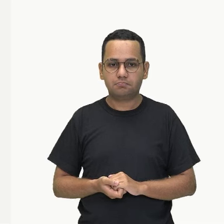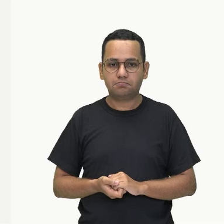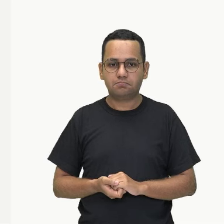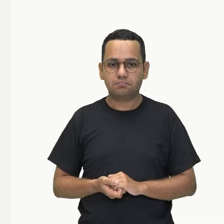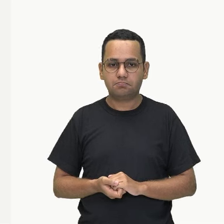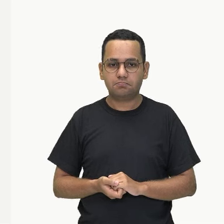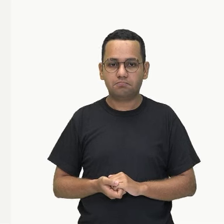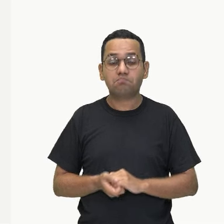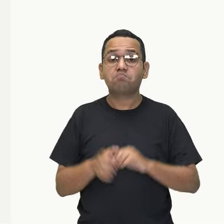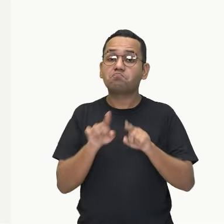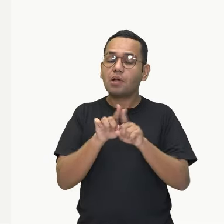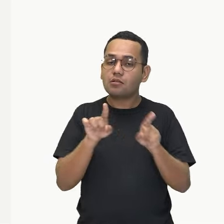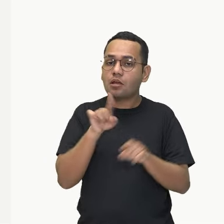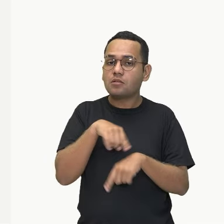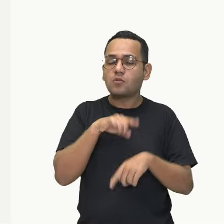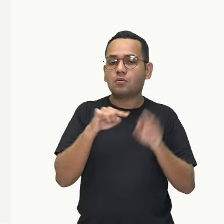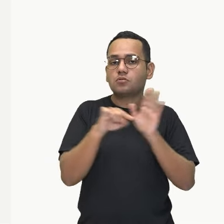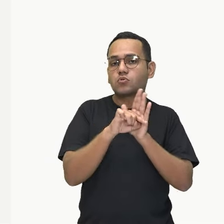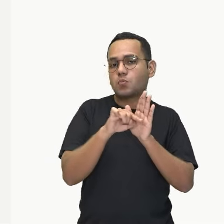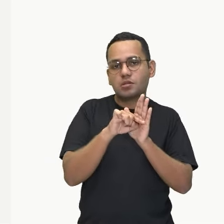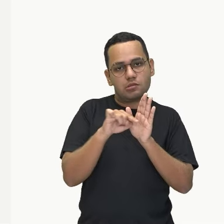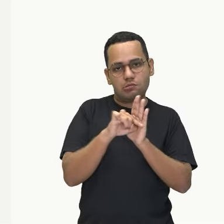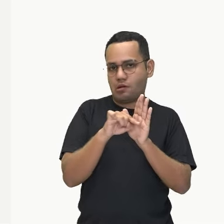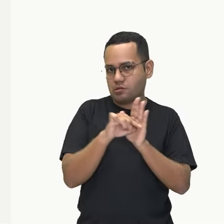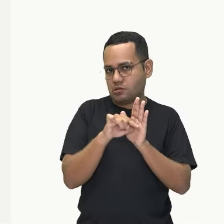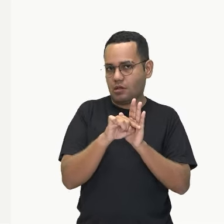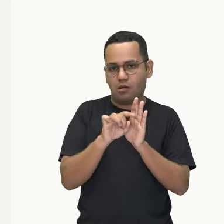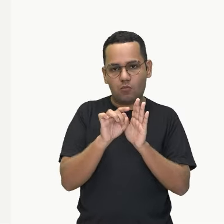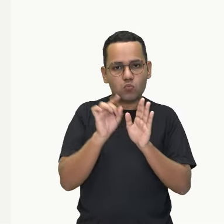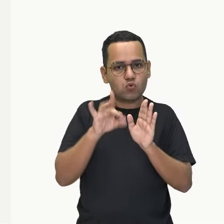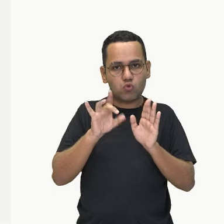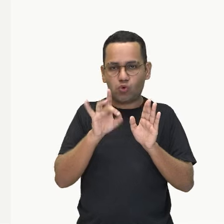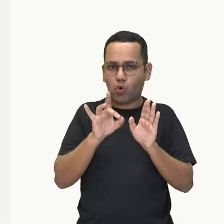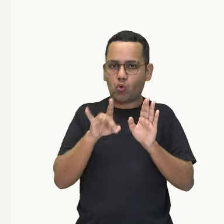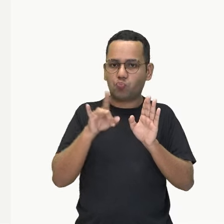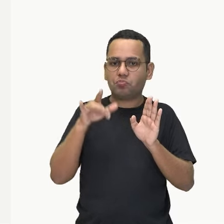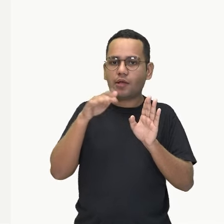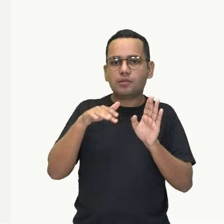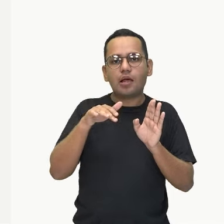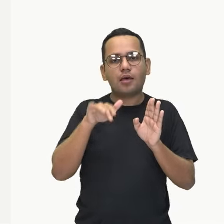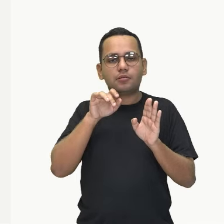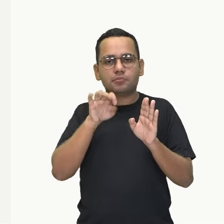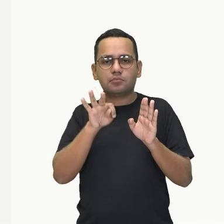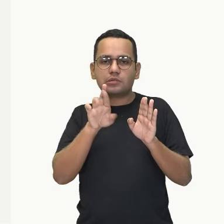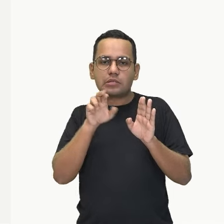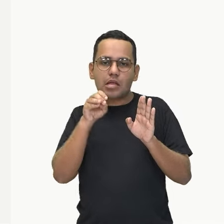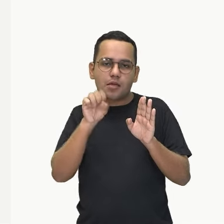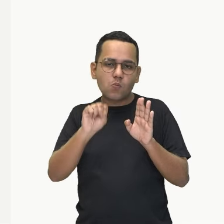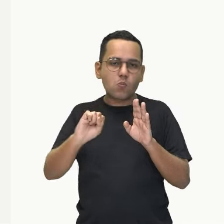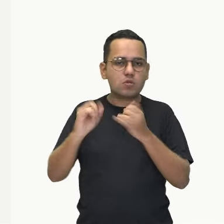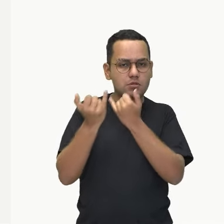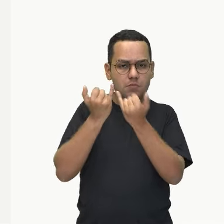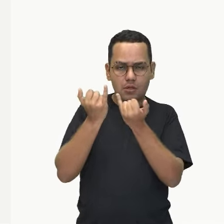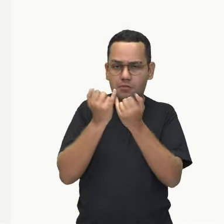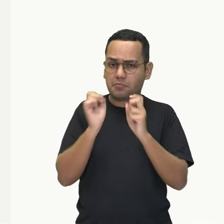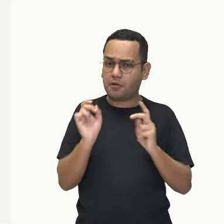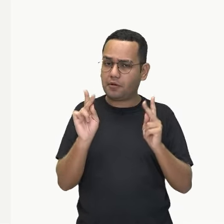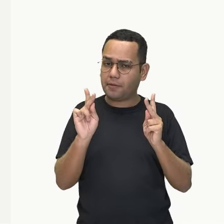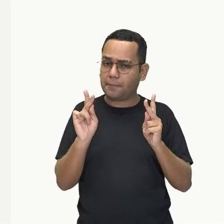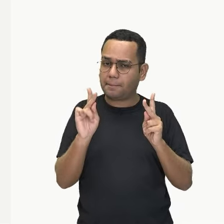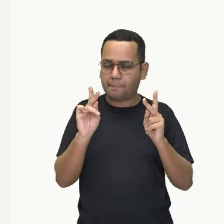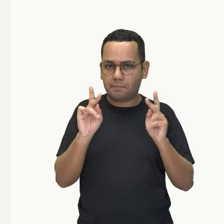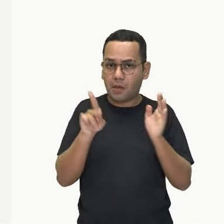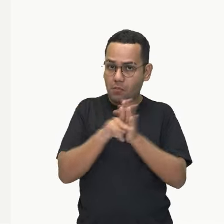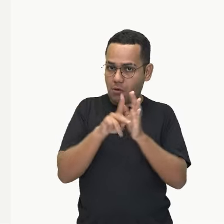dos termos semelhantes do nosso polinômio, tá? Tá bom? Vou colocar